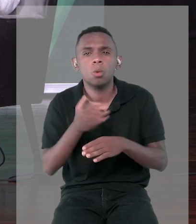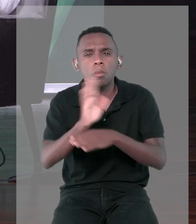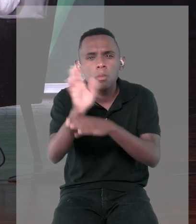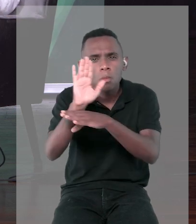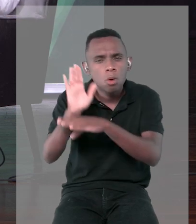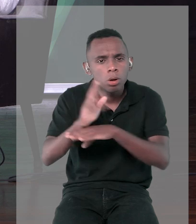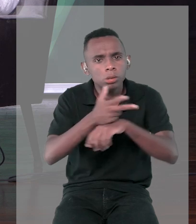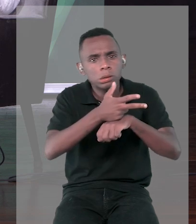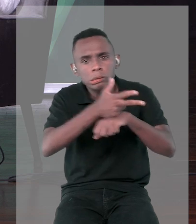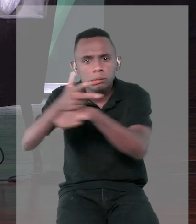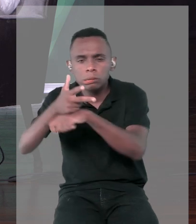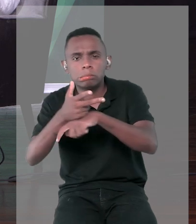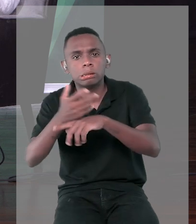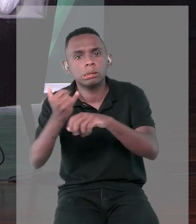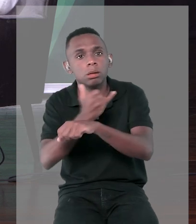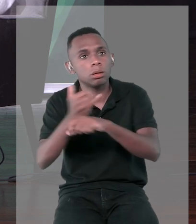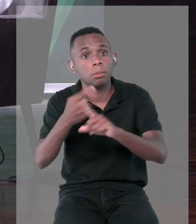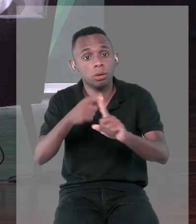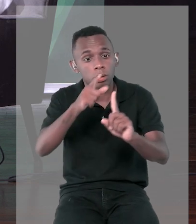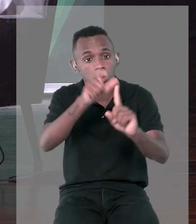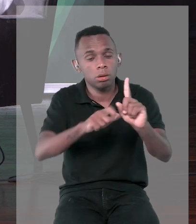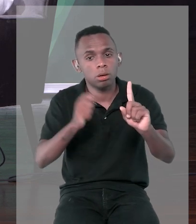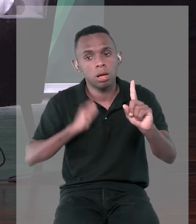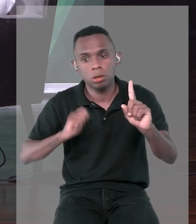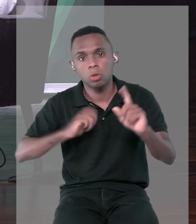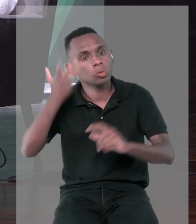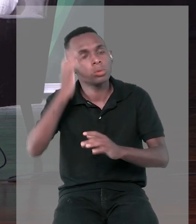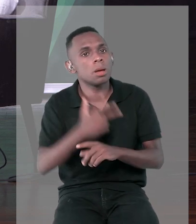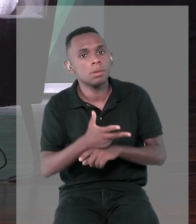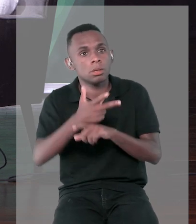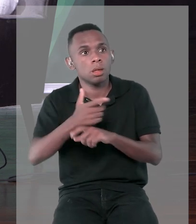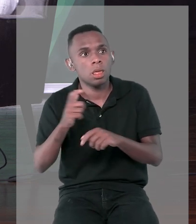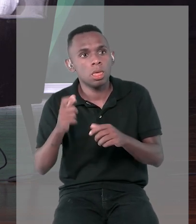filmar. A atriz não sabe quando ele liga a câmera.